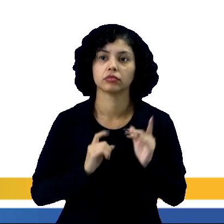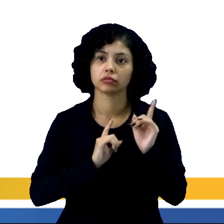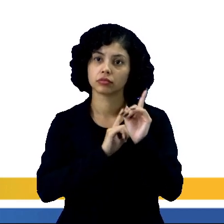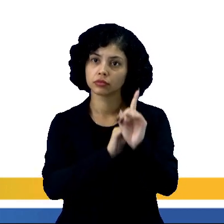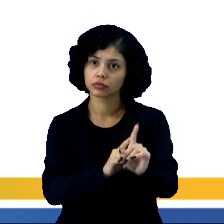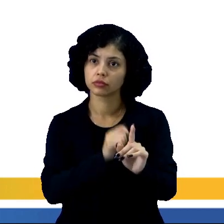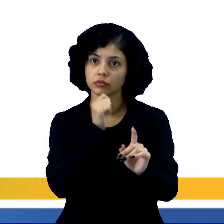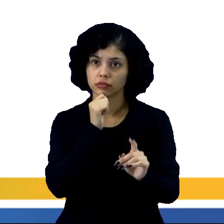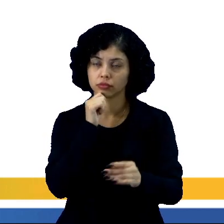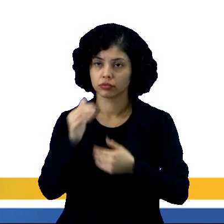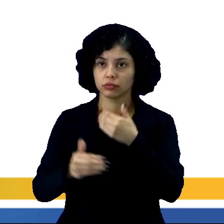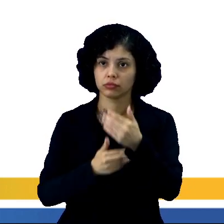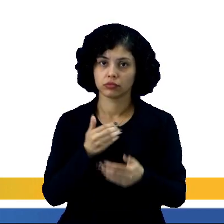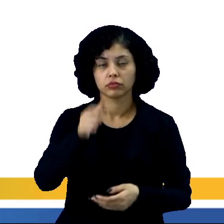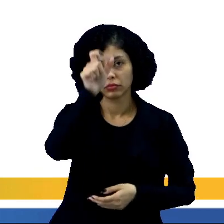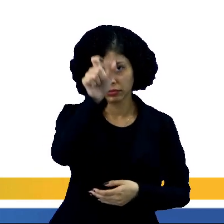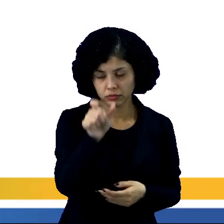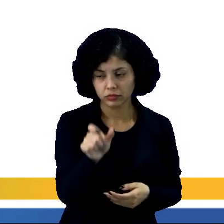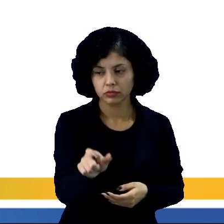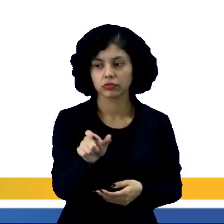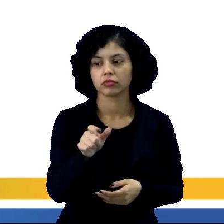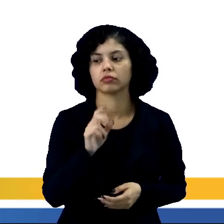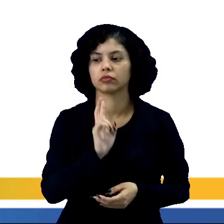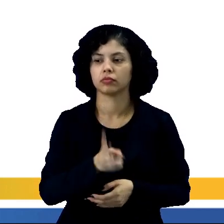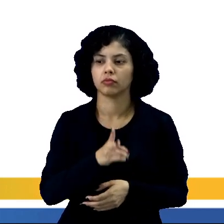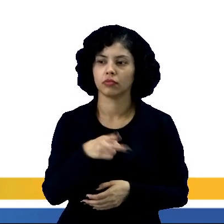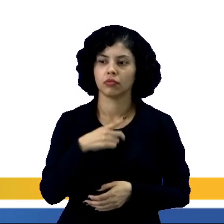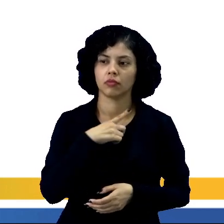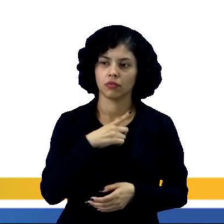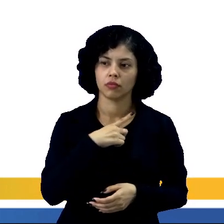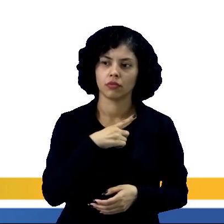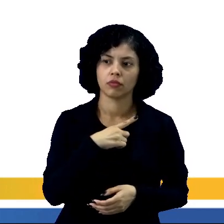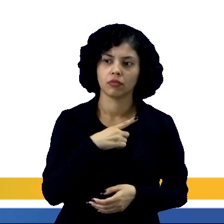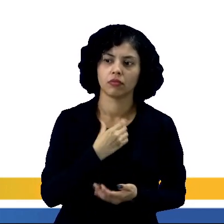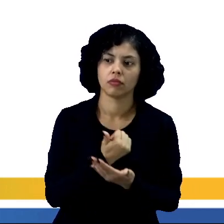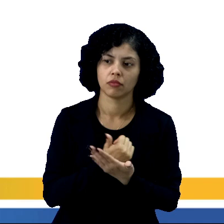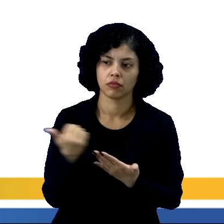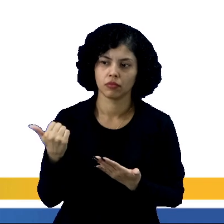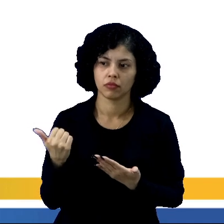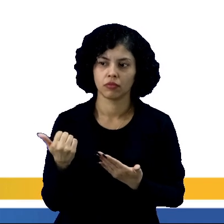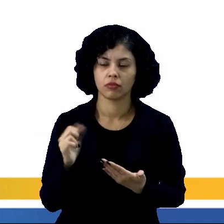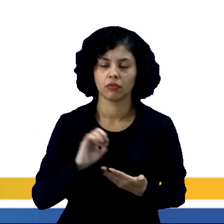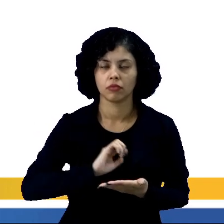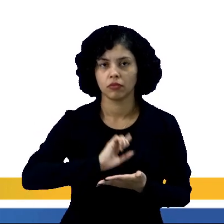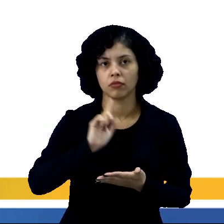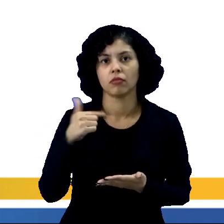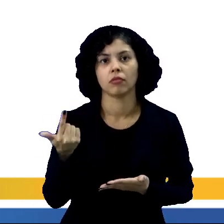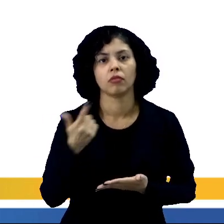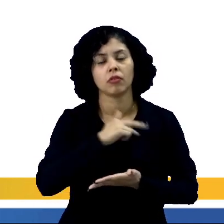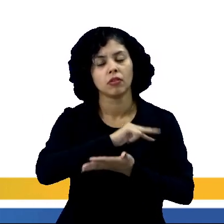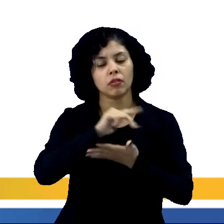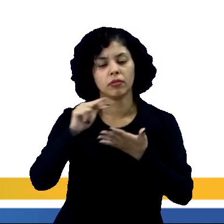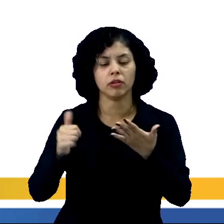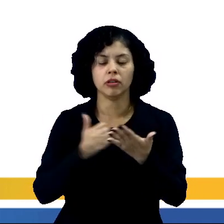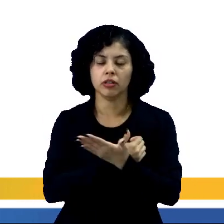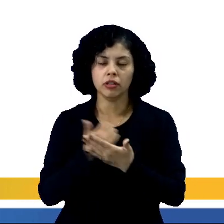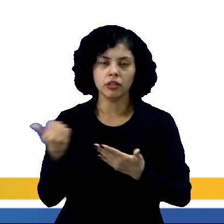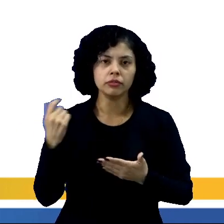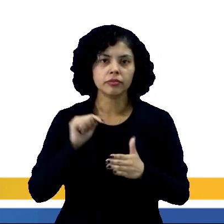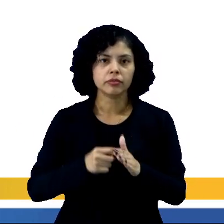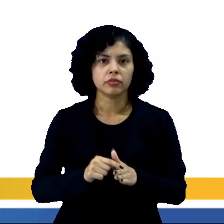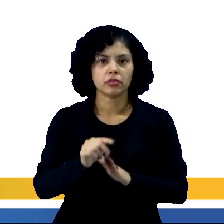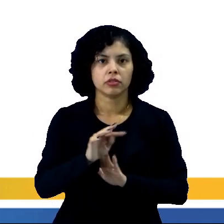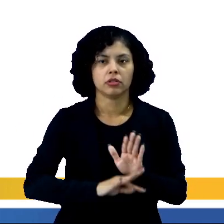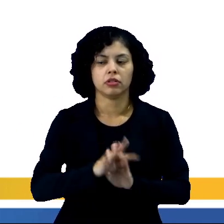conduzir, tá, a um desenlace, né? Então sempre haverá uma ação, né, ou várias ações dentro aí do